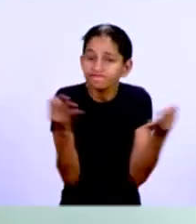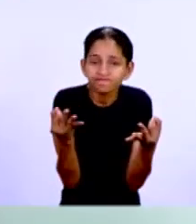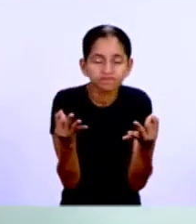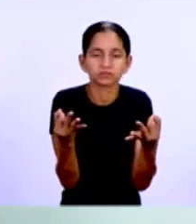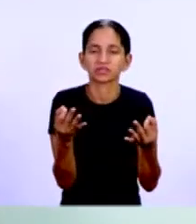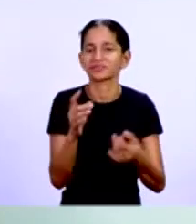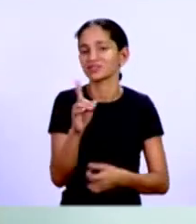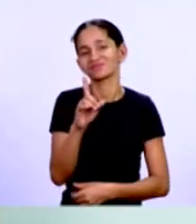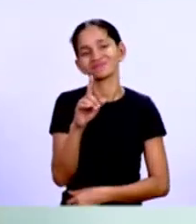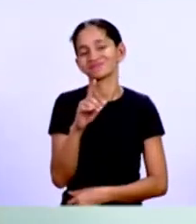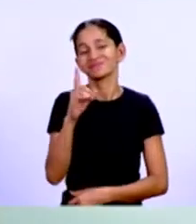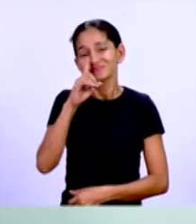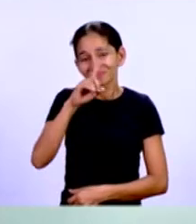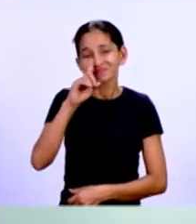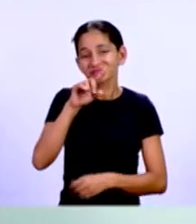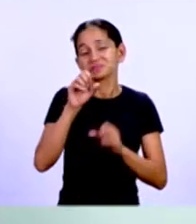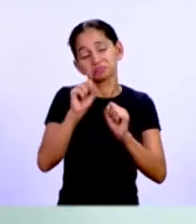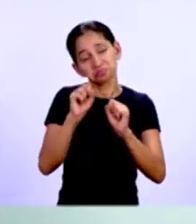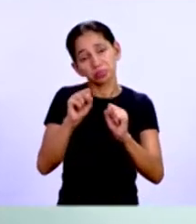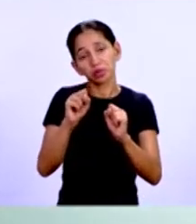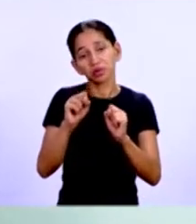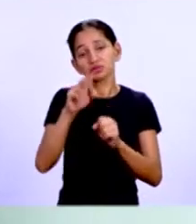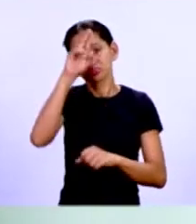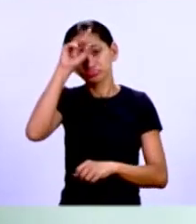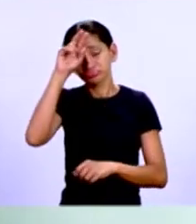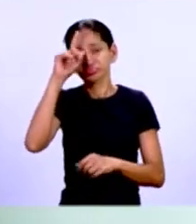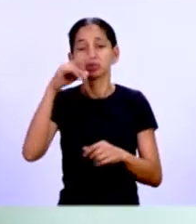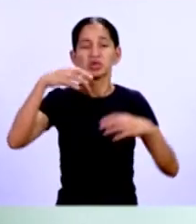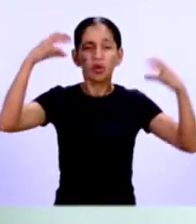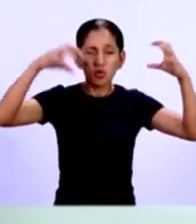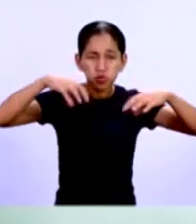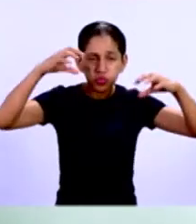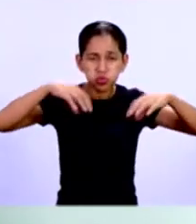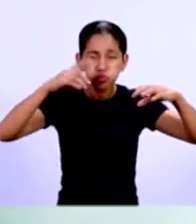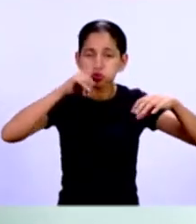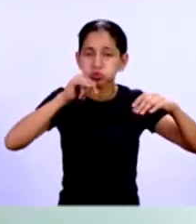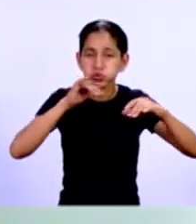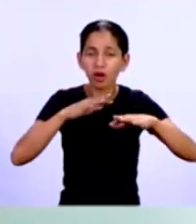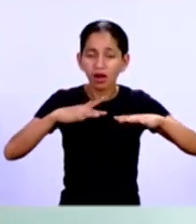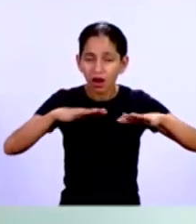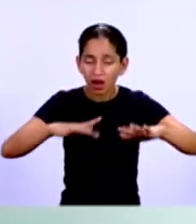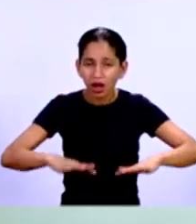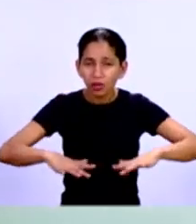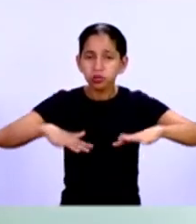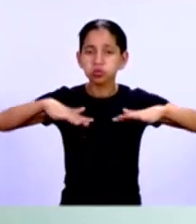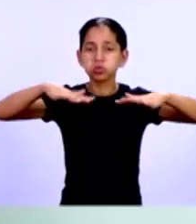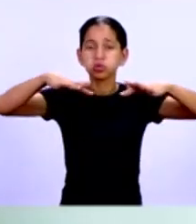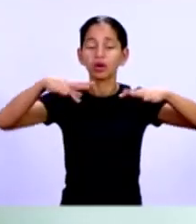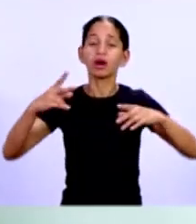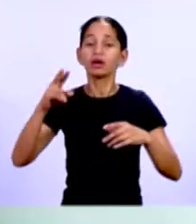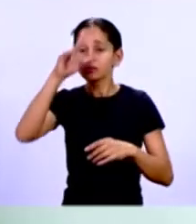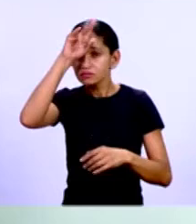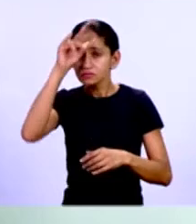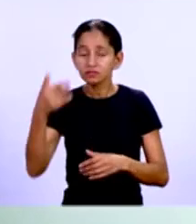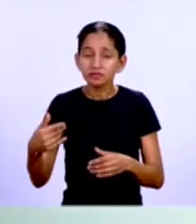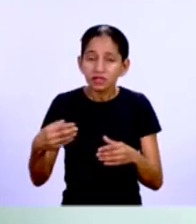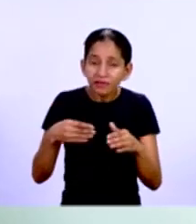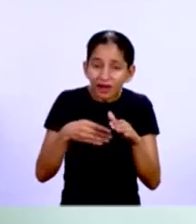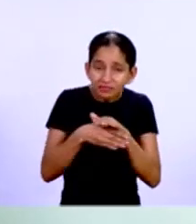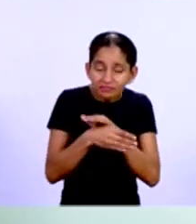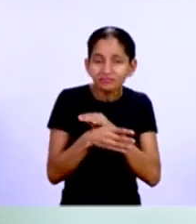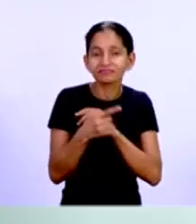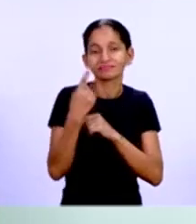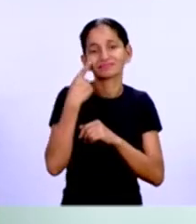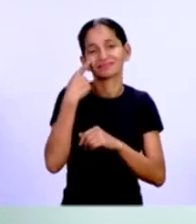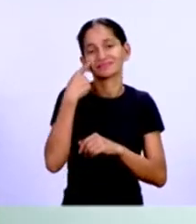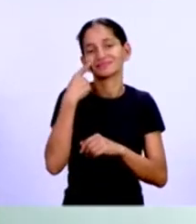uma coisa muito segura. Pode acontecer a situação de você estar vulnerável. Você tem que estar ciente desse tipo de coisa para você